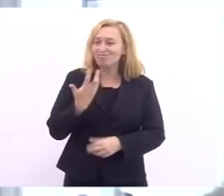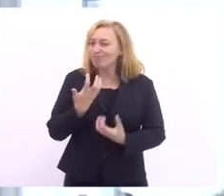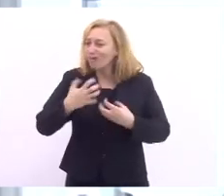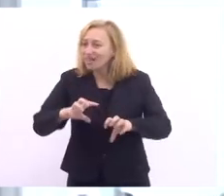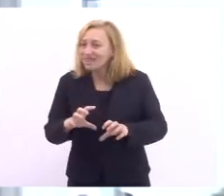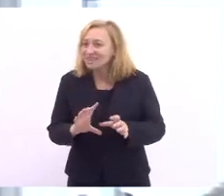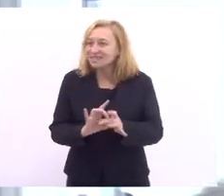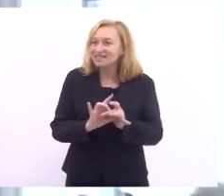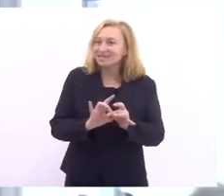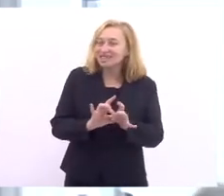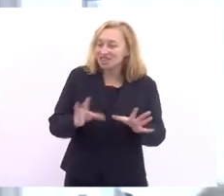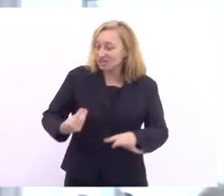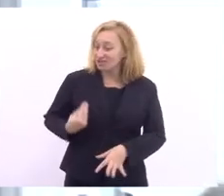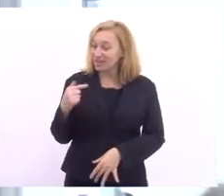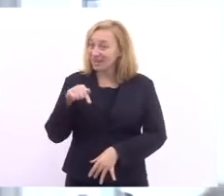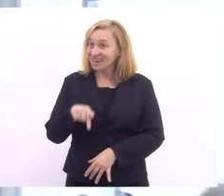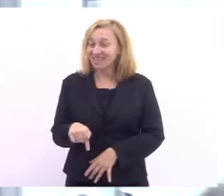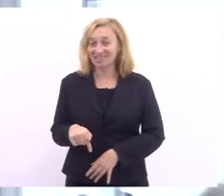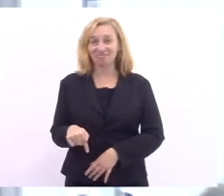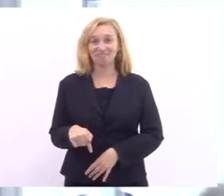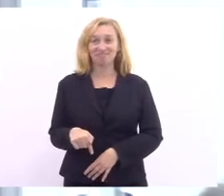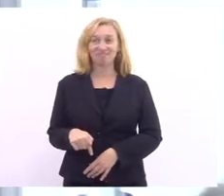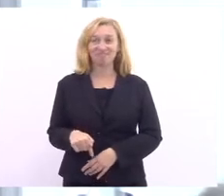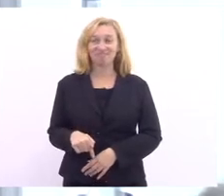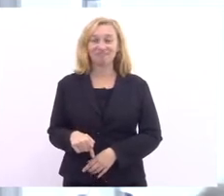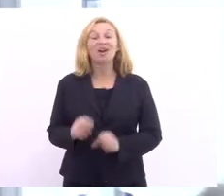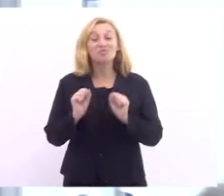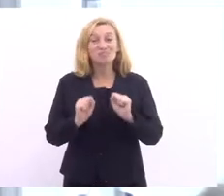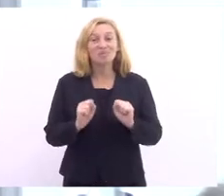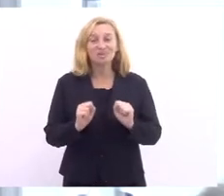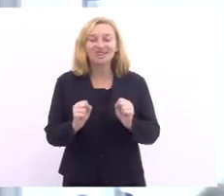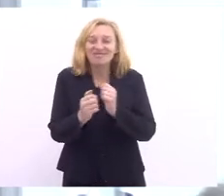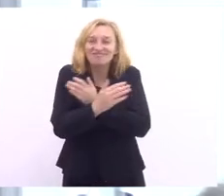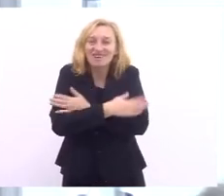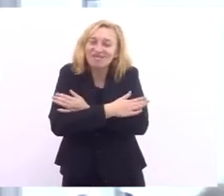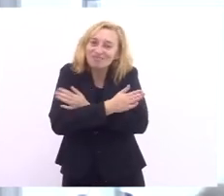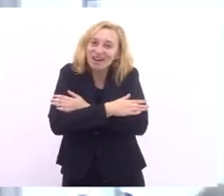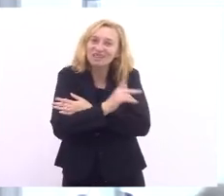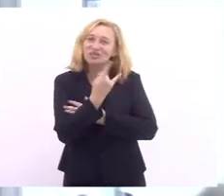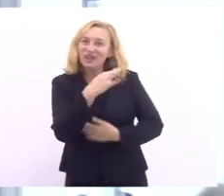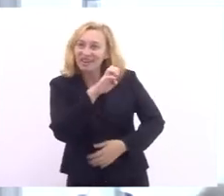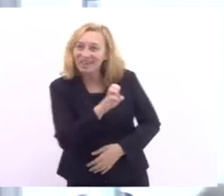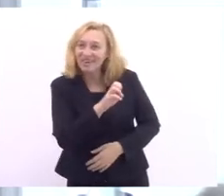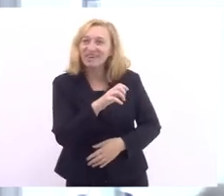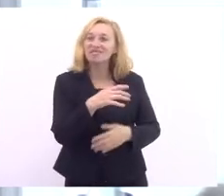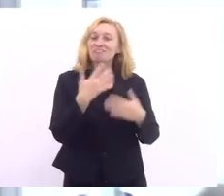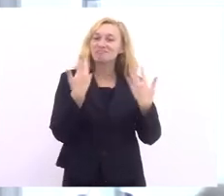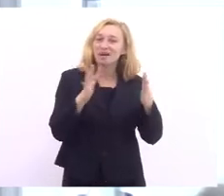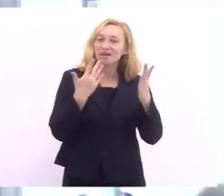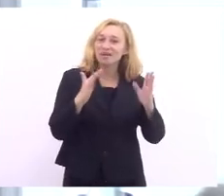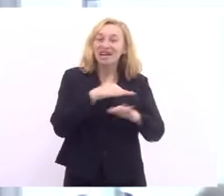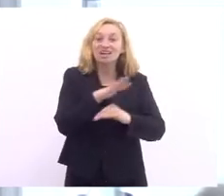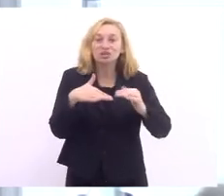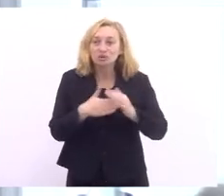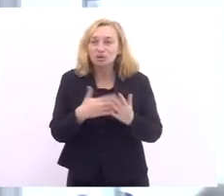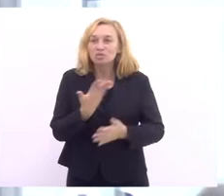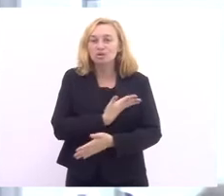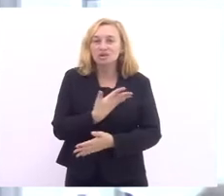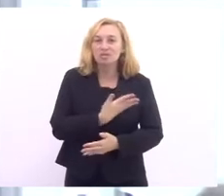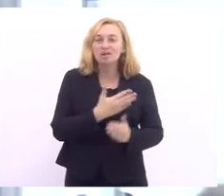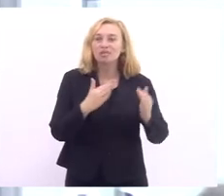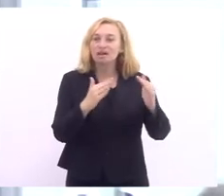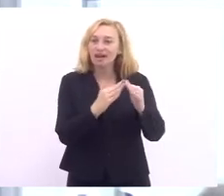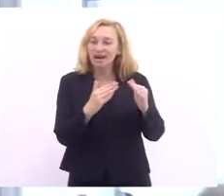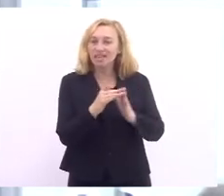não queria deixar de estar presente e poder dar esse abraço no Henrique poder saldar todos os companheiros da